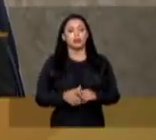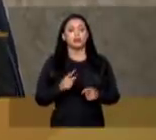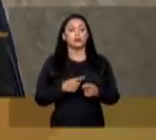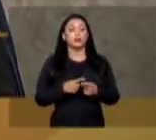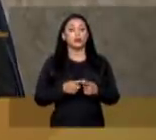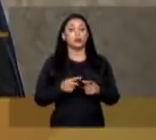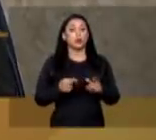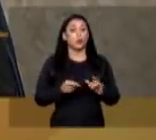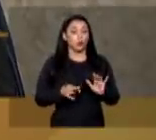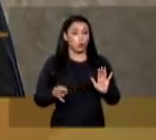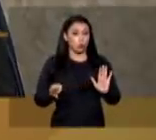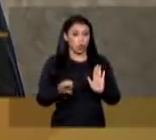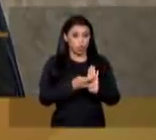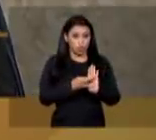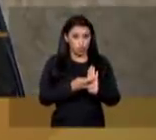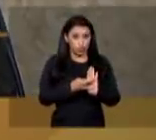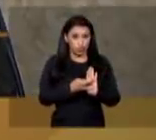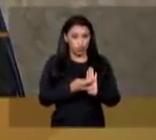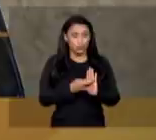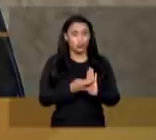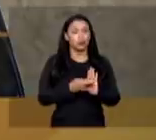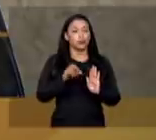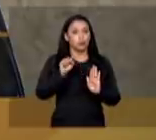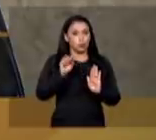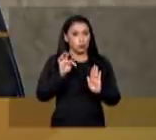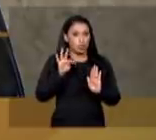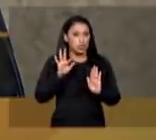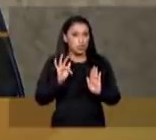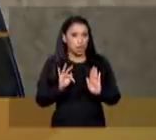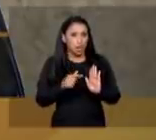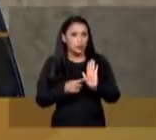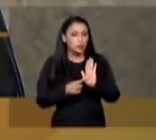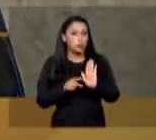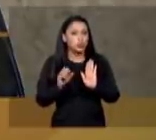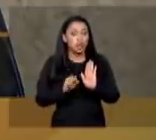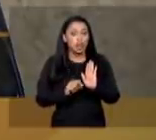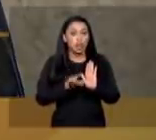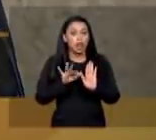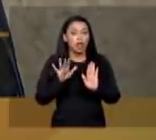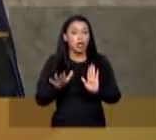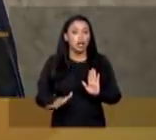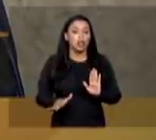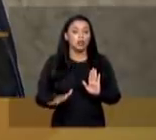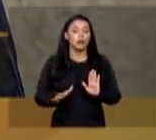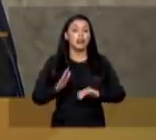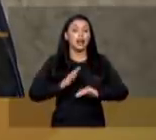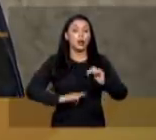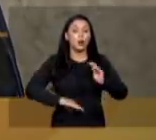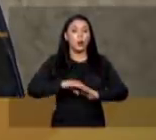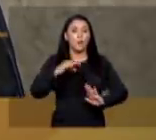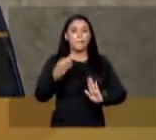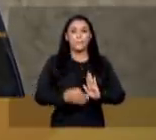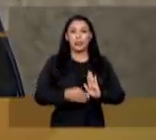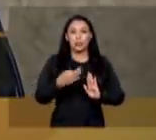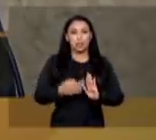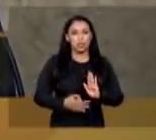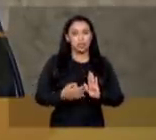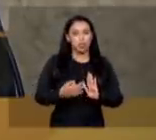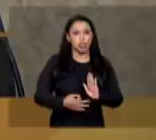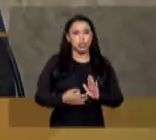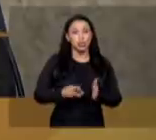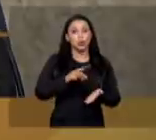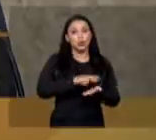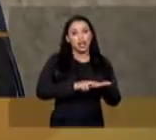ministro o regimento interno do Supremo Tribunal Federal, ele é claro no sentido de que é da competência exclusiva